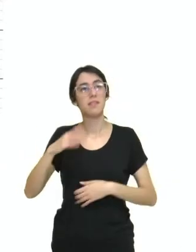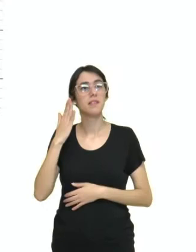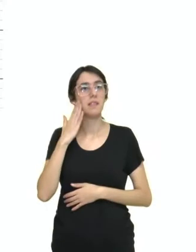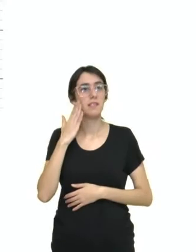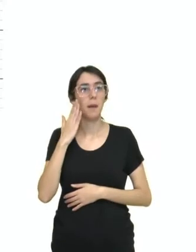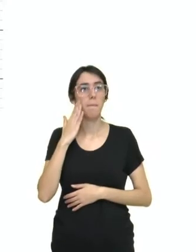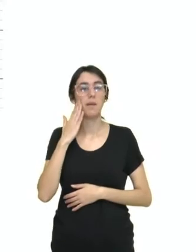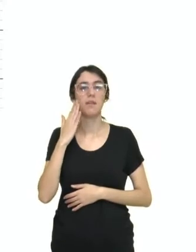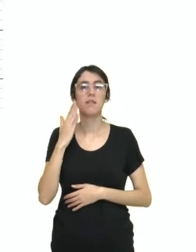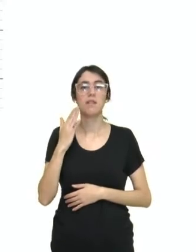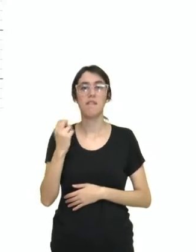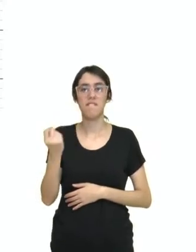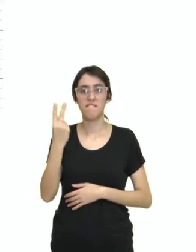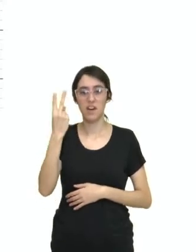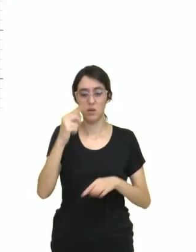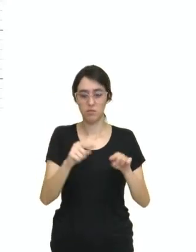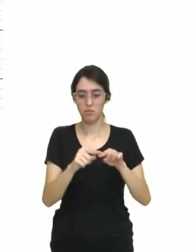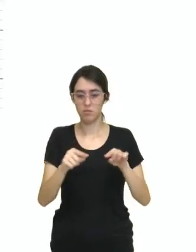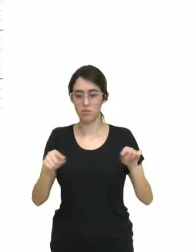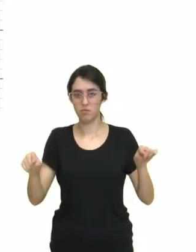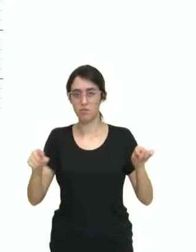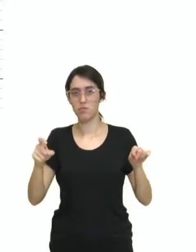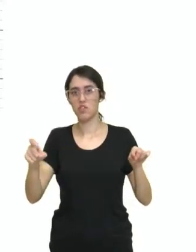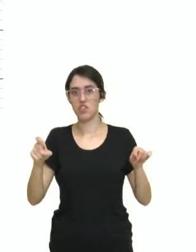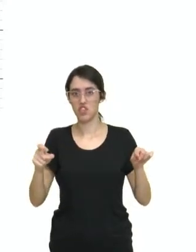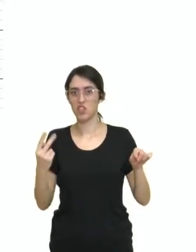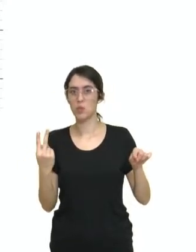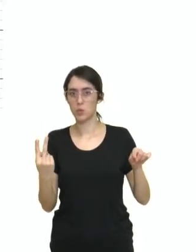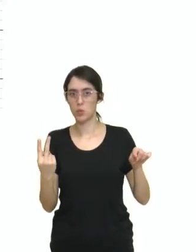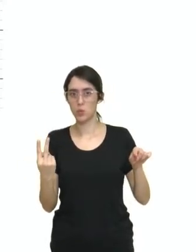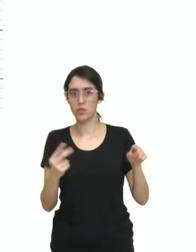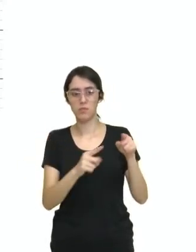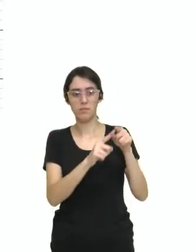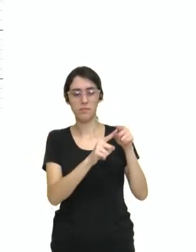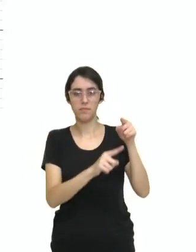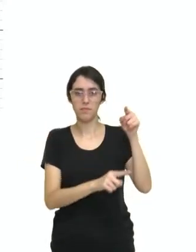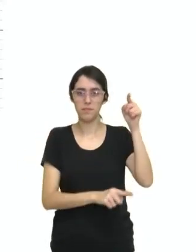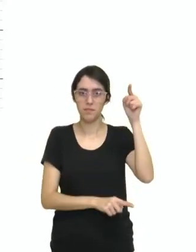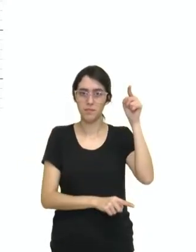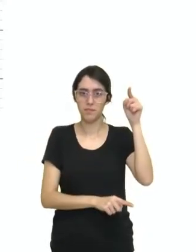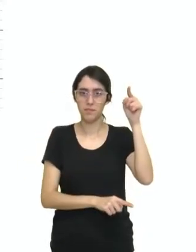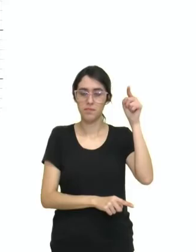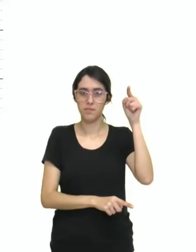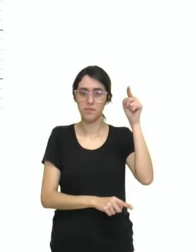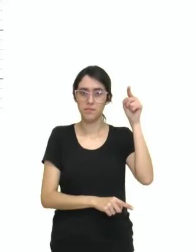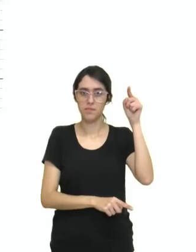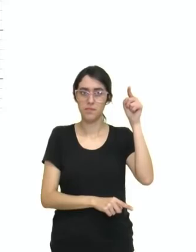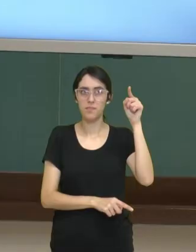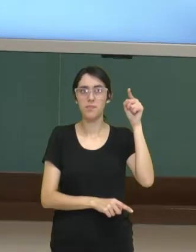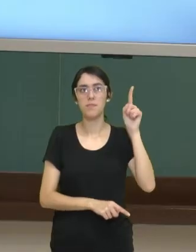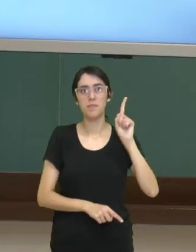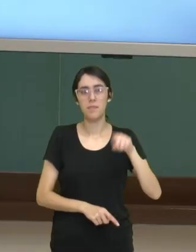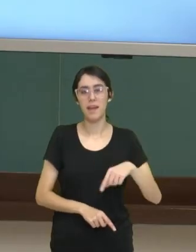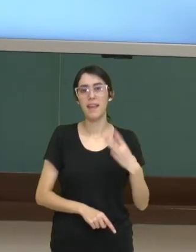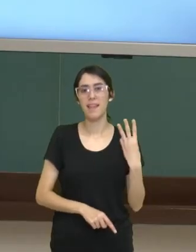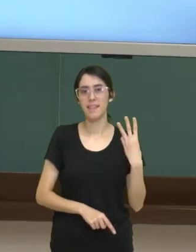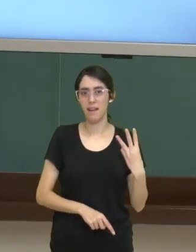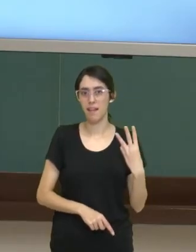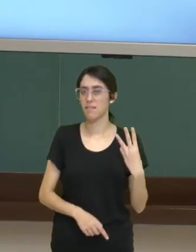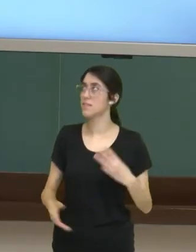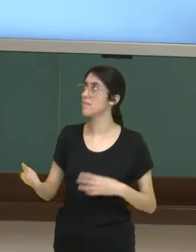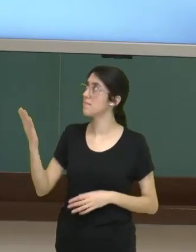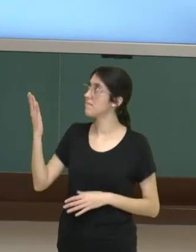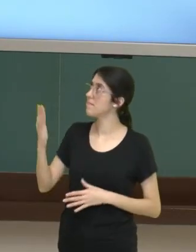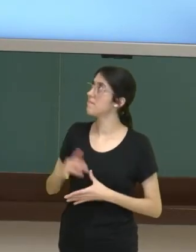o valor da abscissa, no caso aqui que é 2, e o valor da ordenada aqui, que vale 3, que é